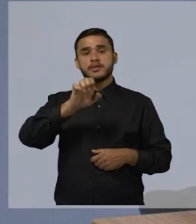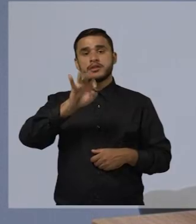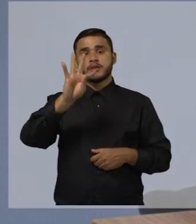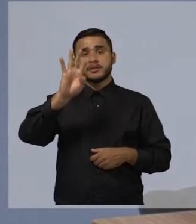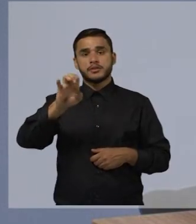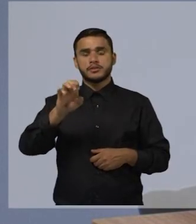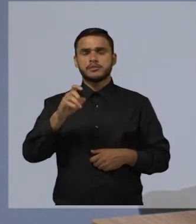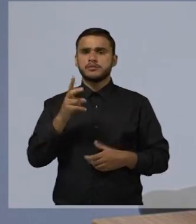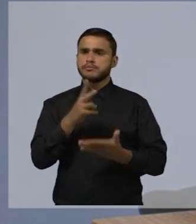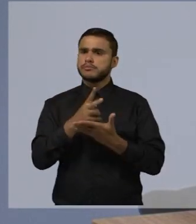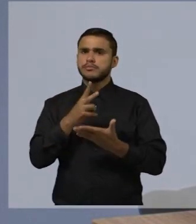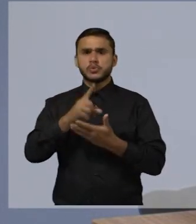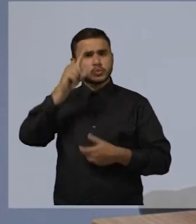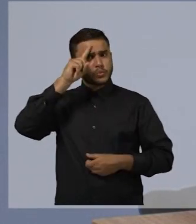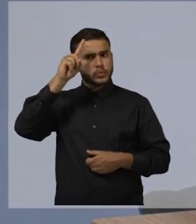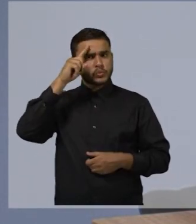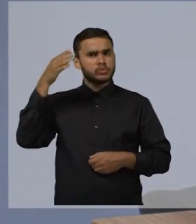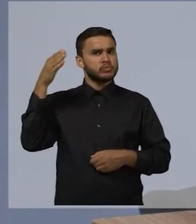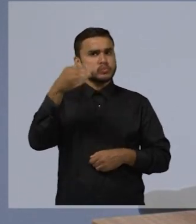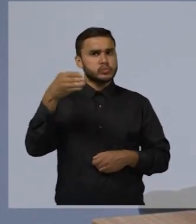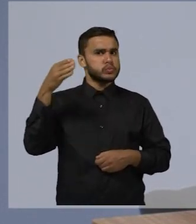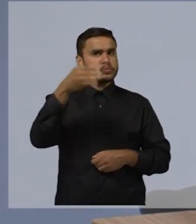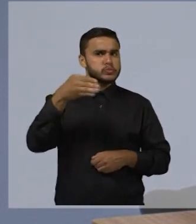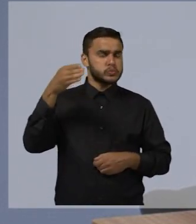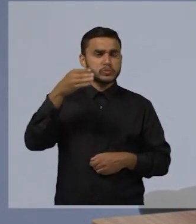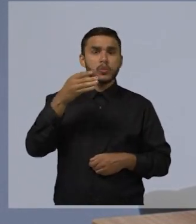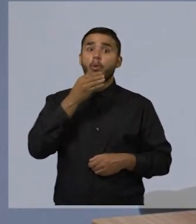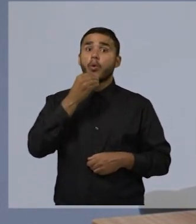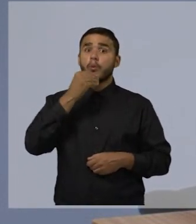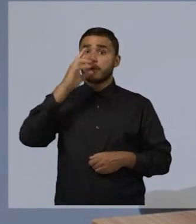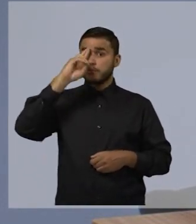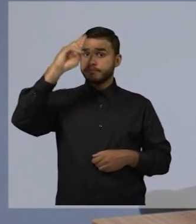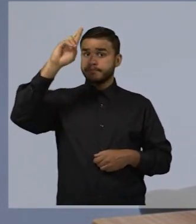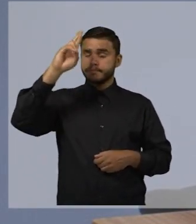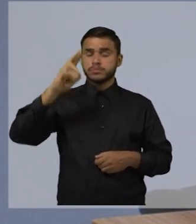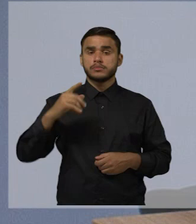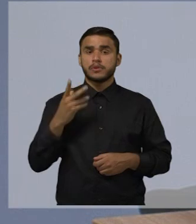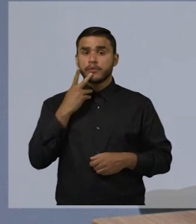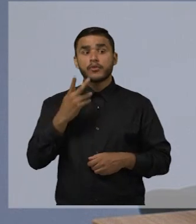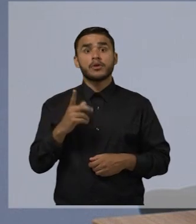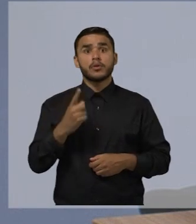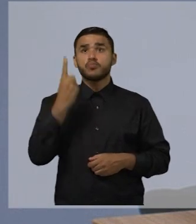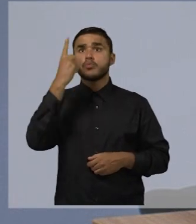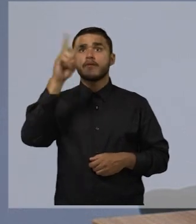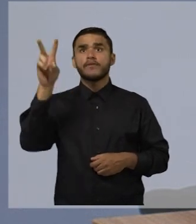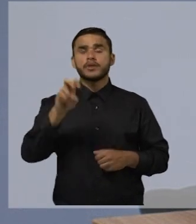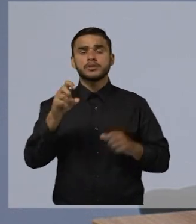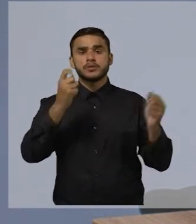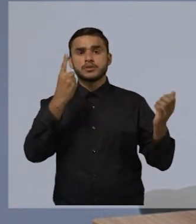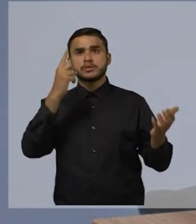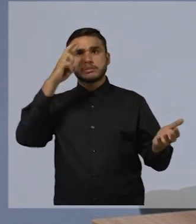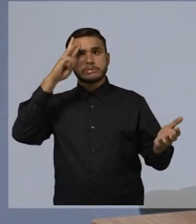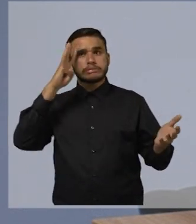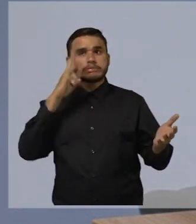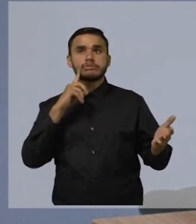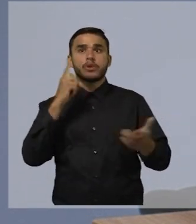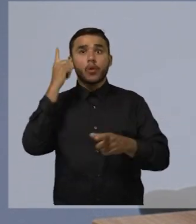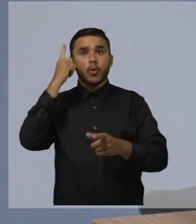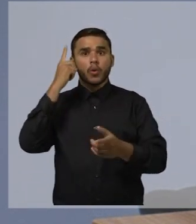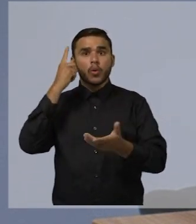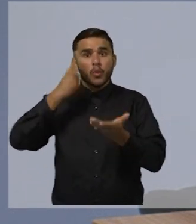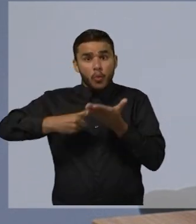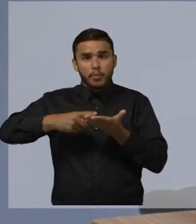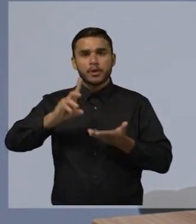comparecia diariamente ao colégio e tinha uma vez por semana aula de tal moral e cívica, que era realmente moral e